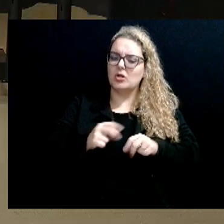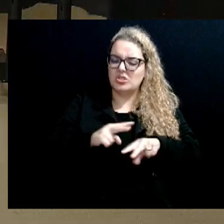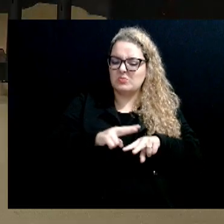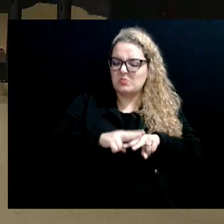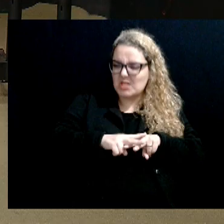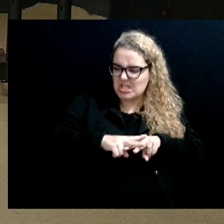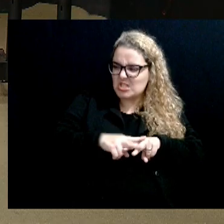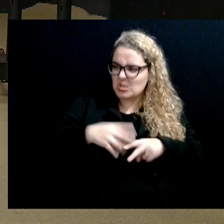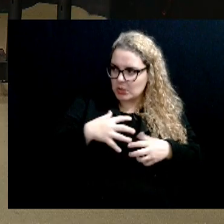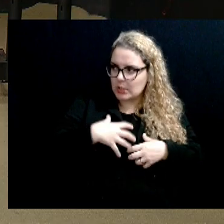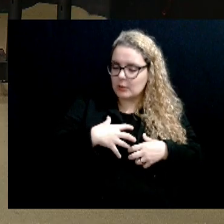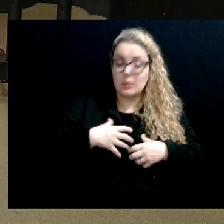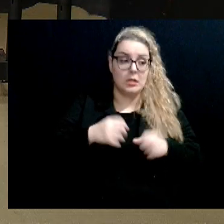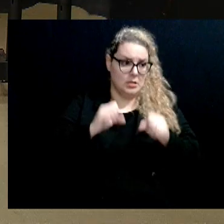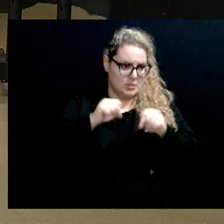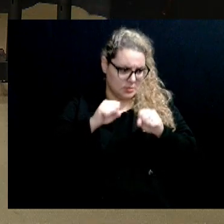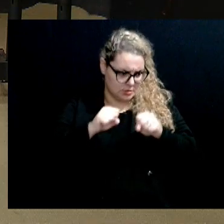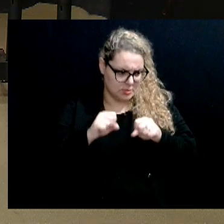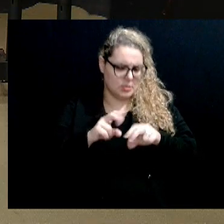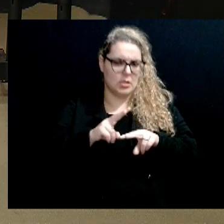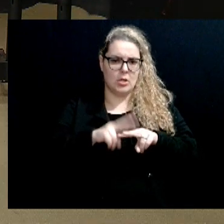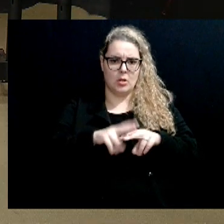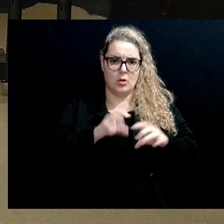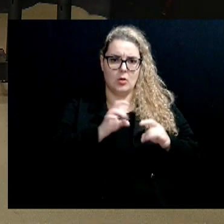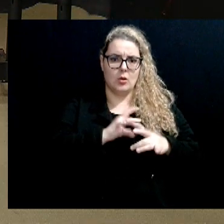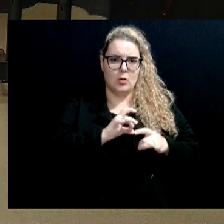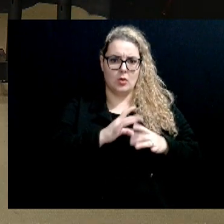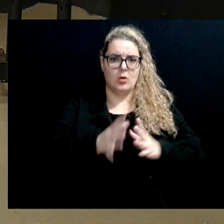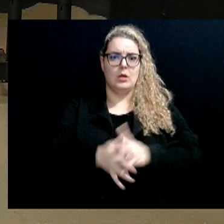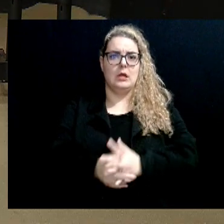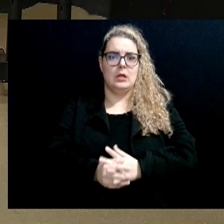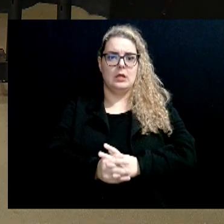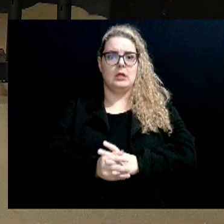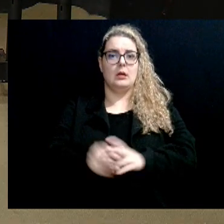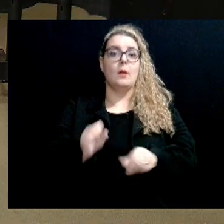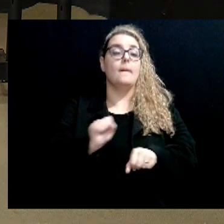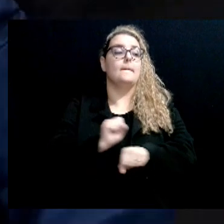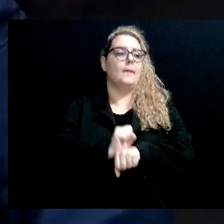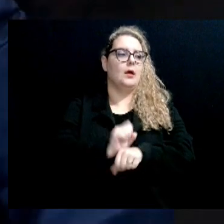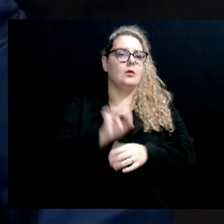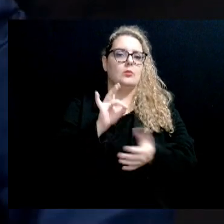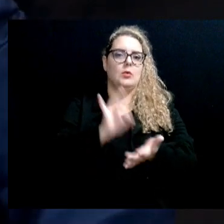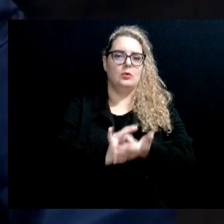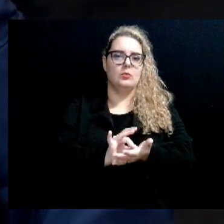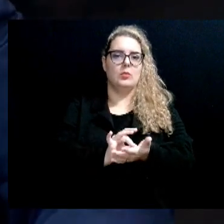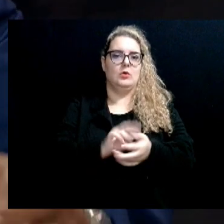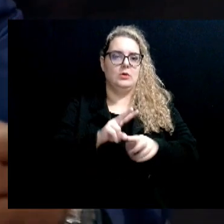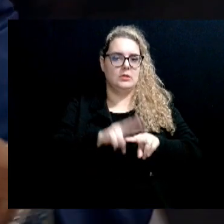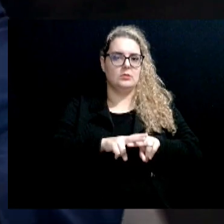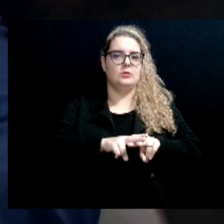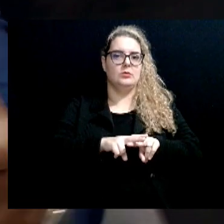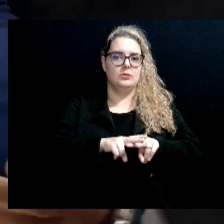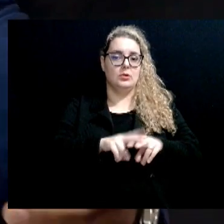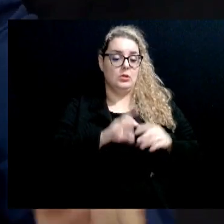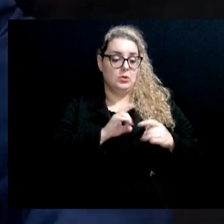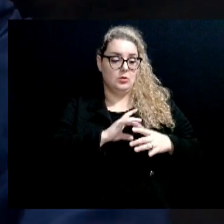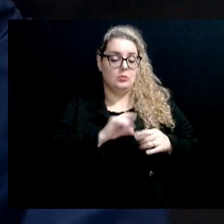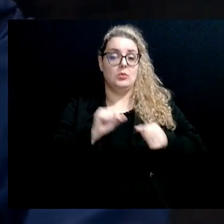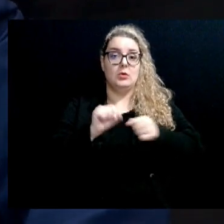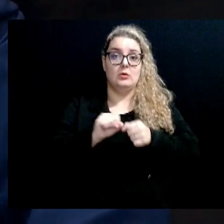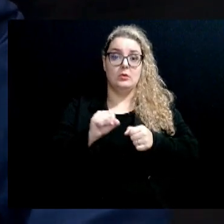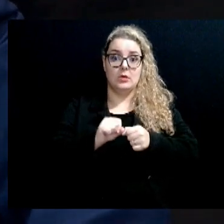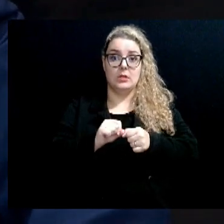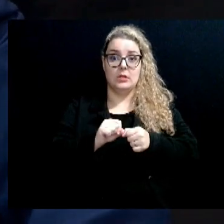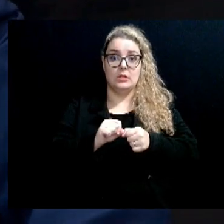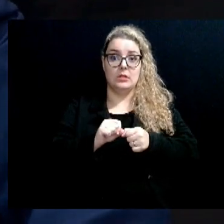todos, aprisiona. O medo é uma verdadeira prisão. né? O medo faz com que você se